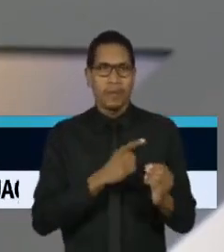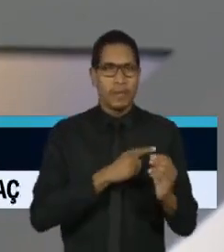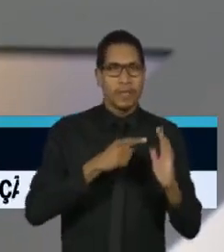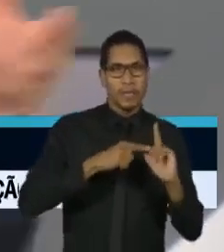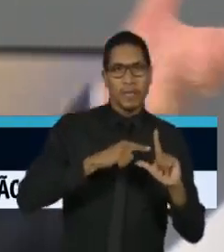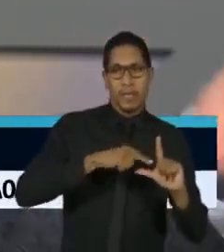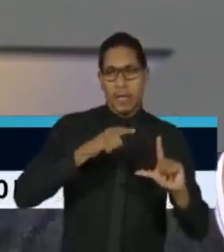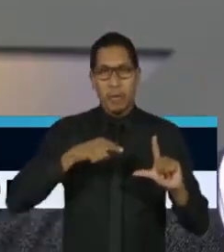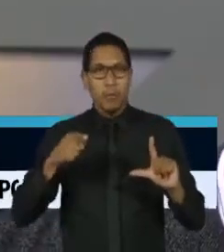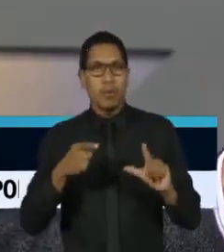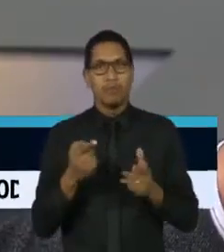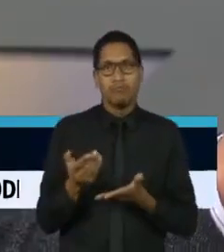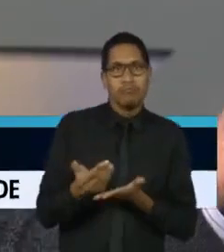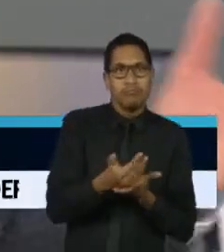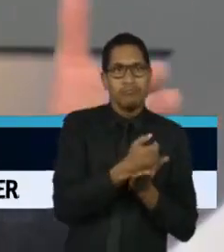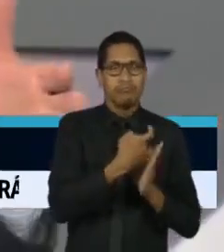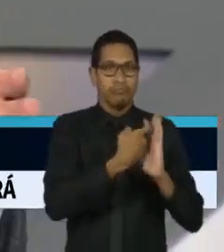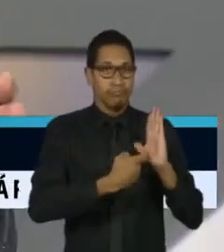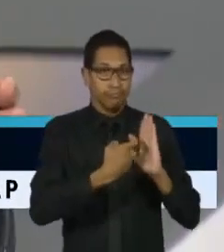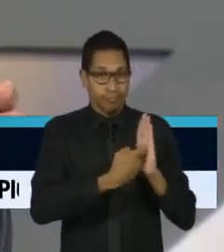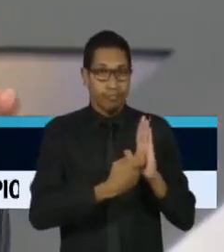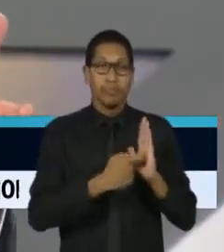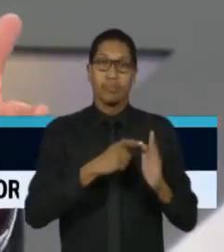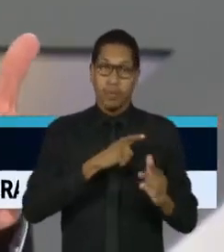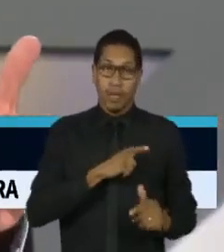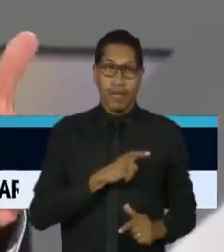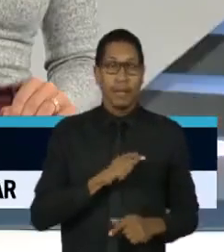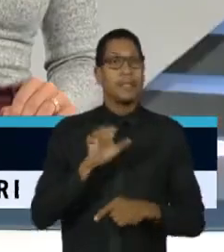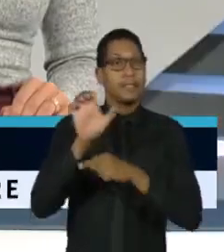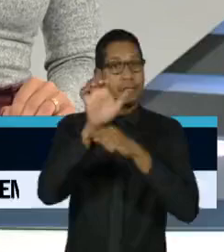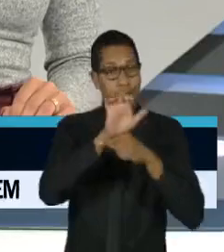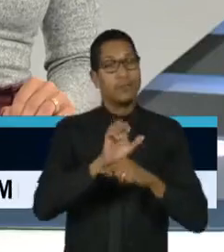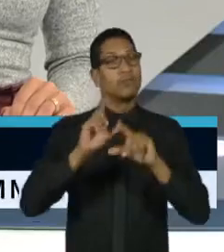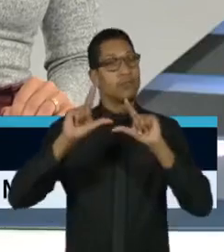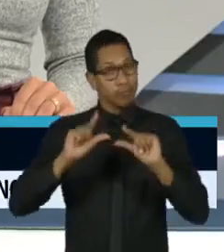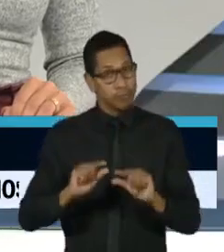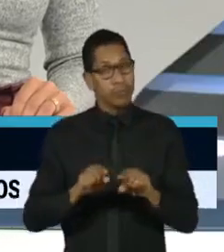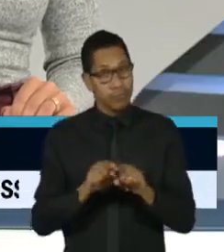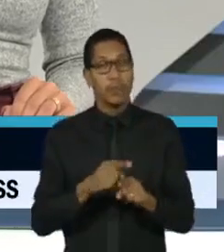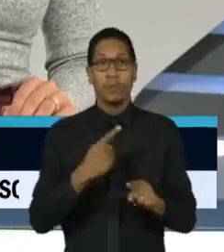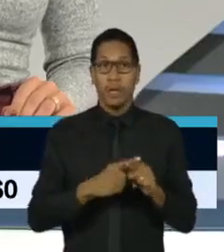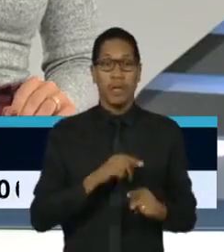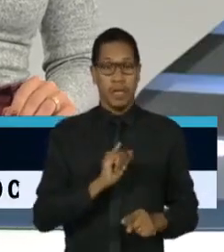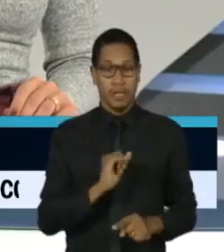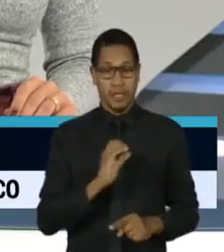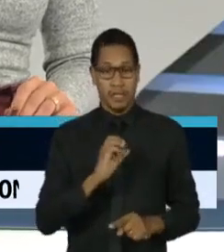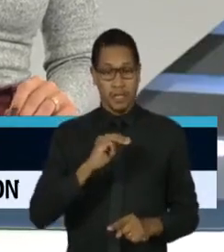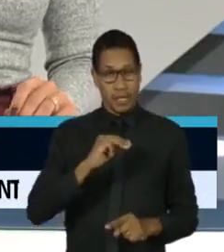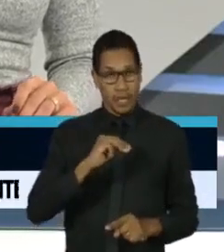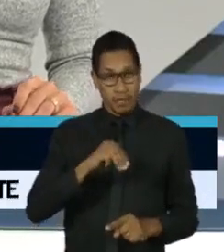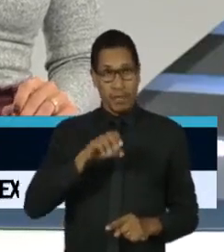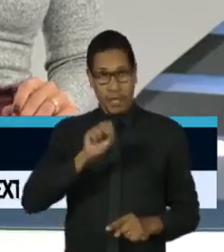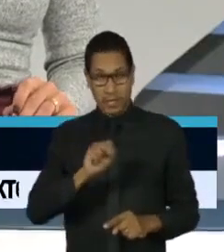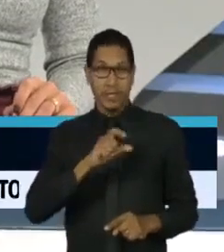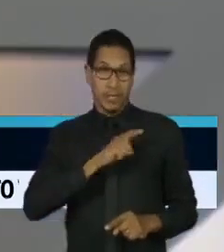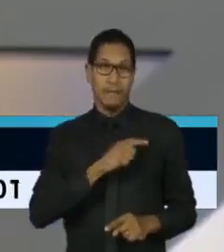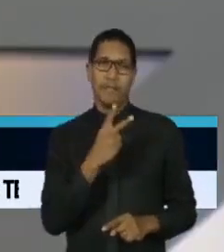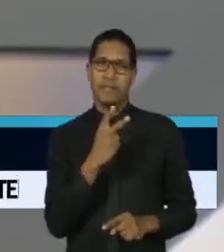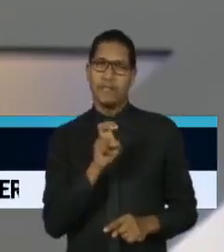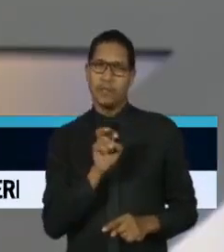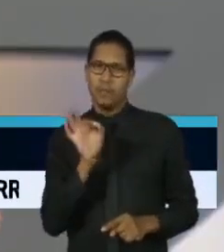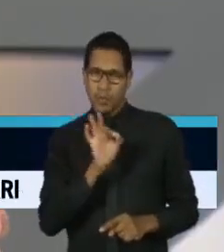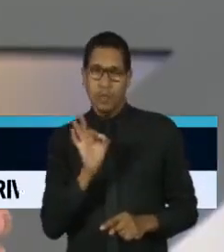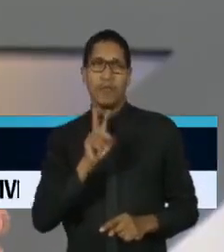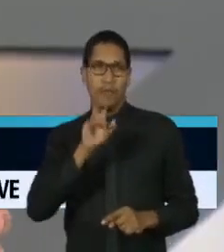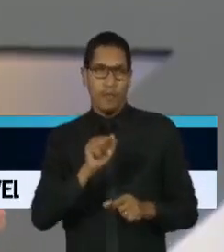mexendo com Estados municípios também Karen porque parte da receita dos semestre é transferida para o município cerca de 25